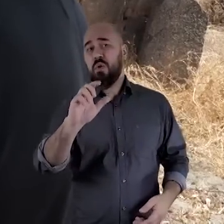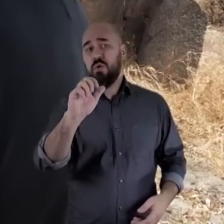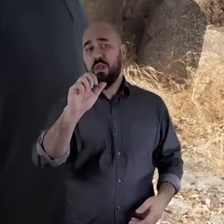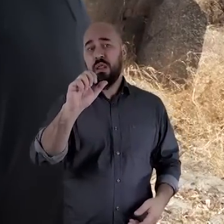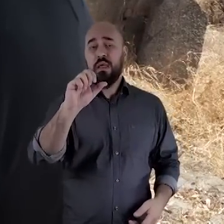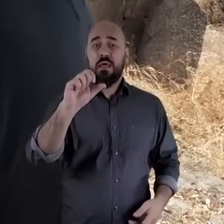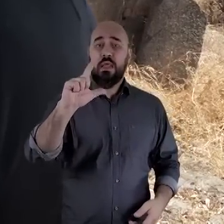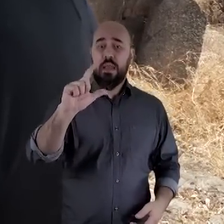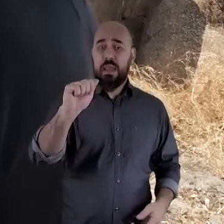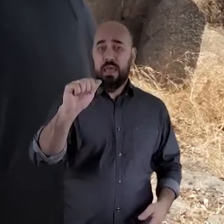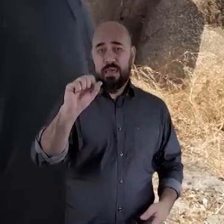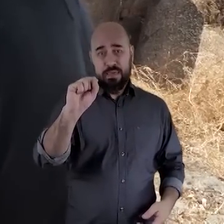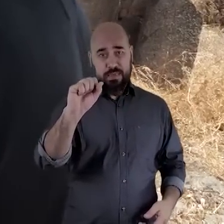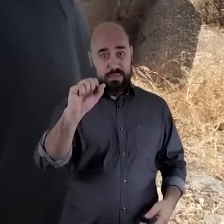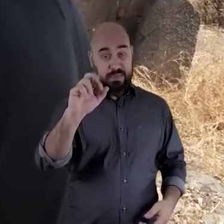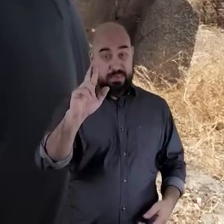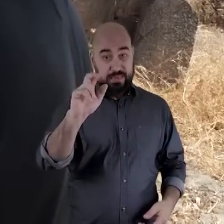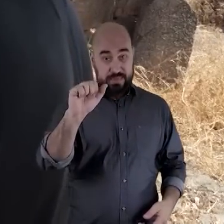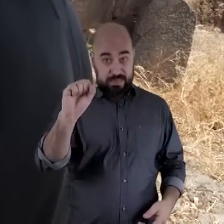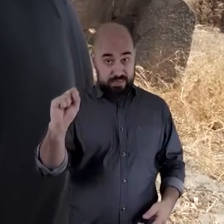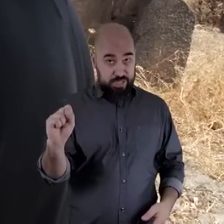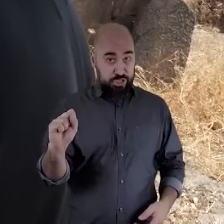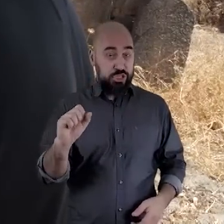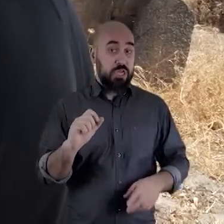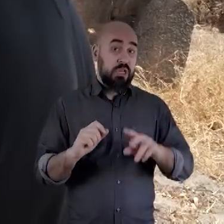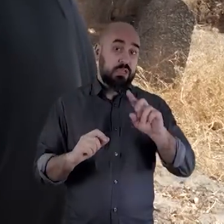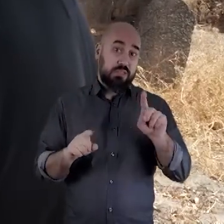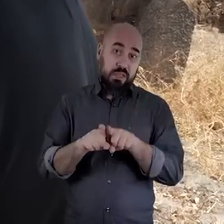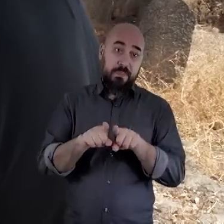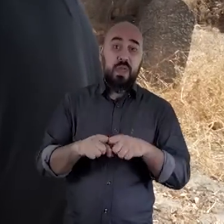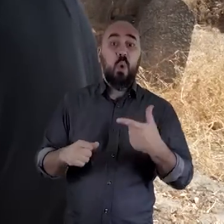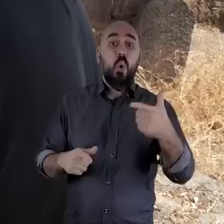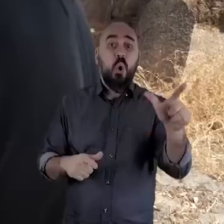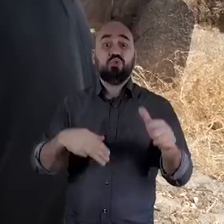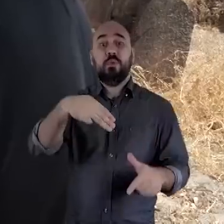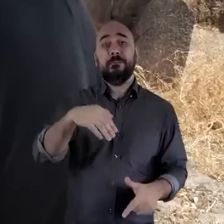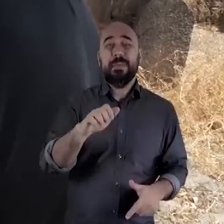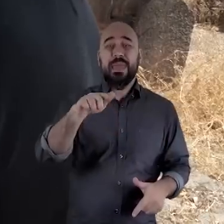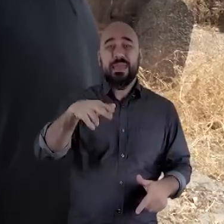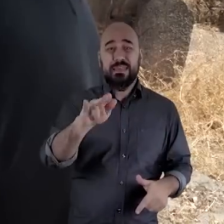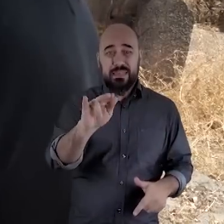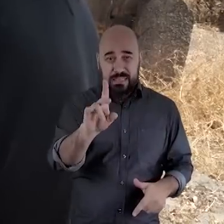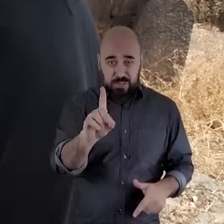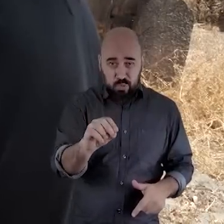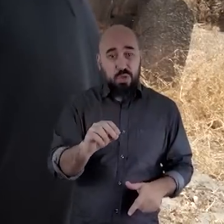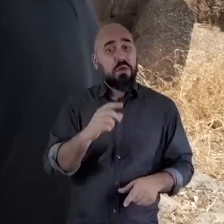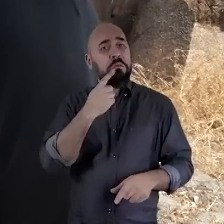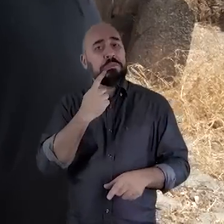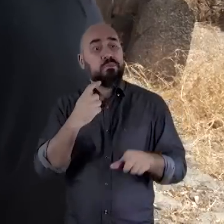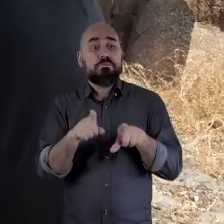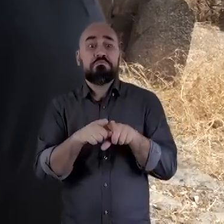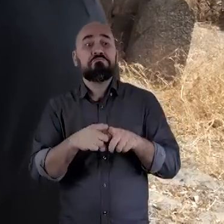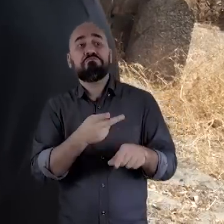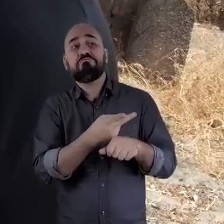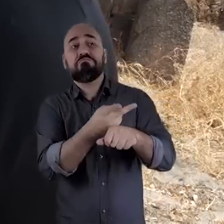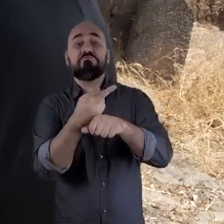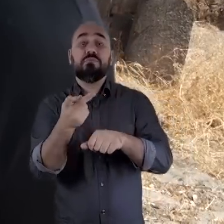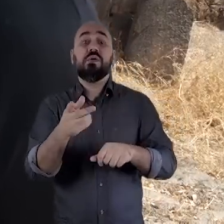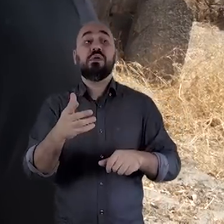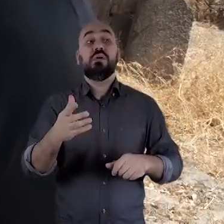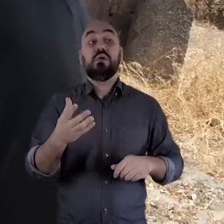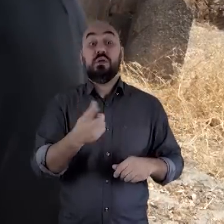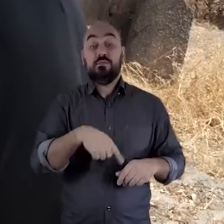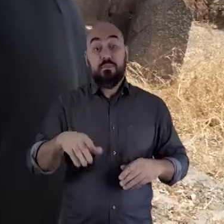Hatzor, Meguido, e nós mostramos ali a entrada principal da cidade. Como seria a arquitetura